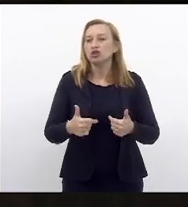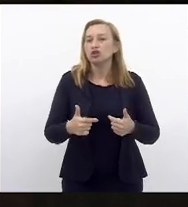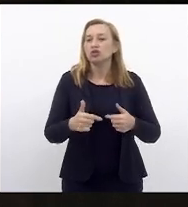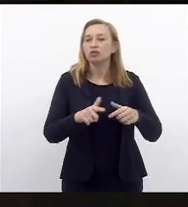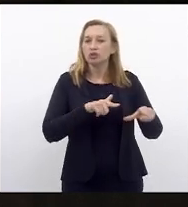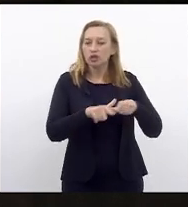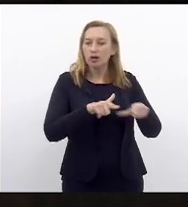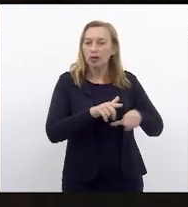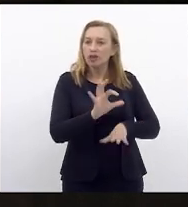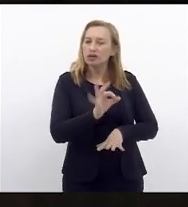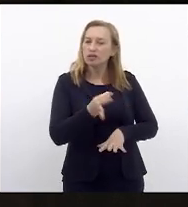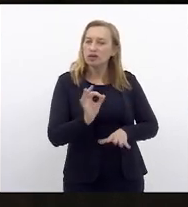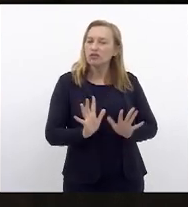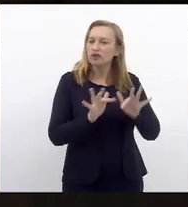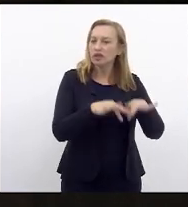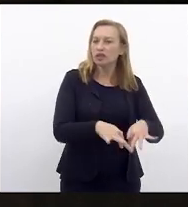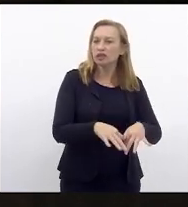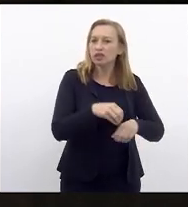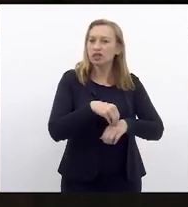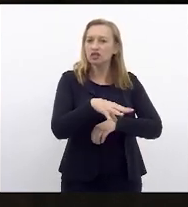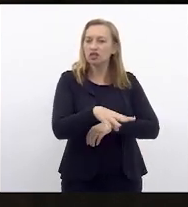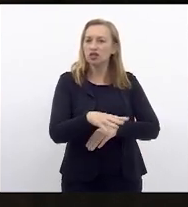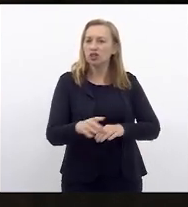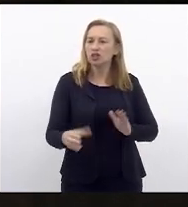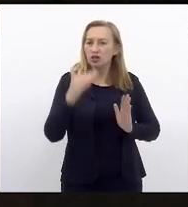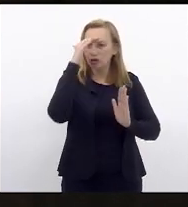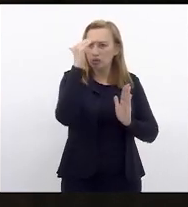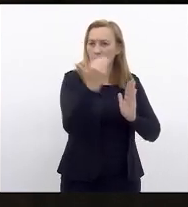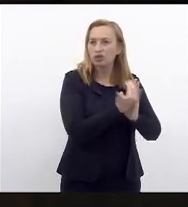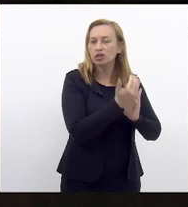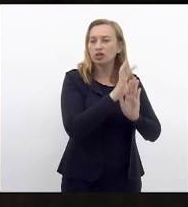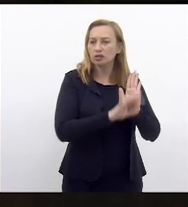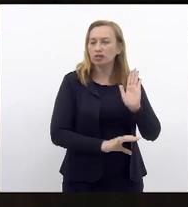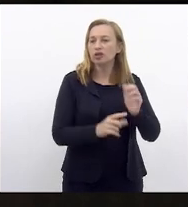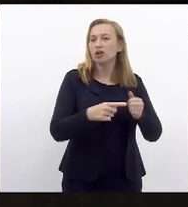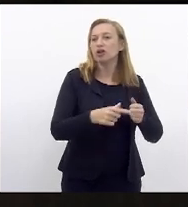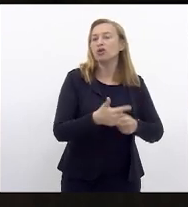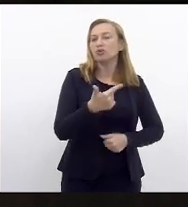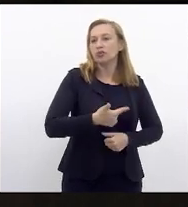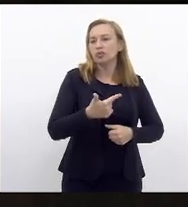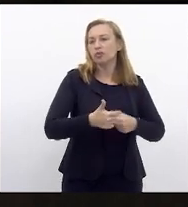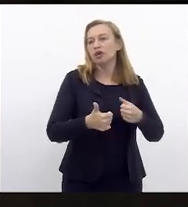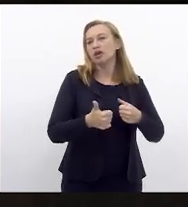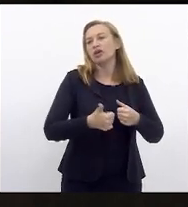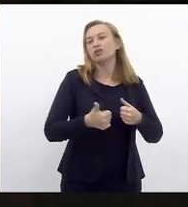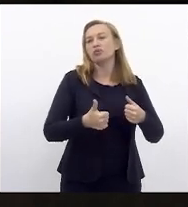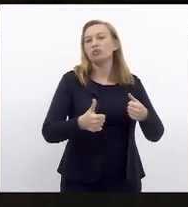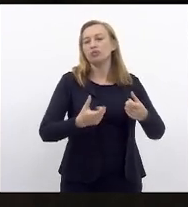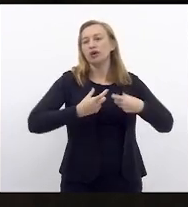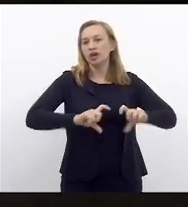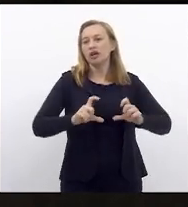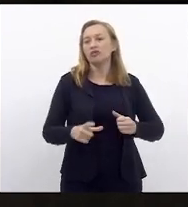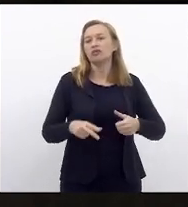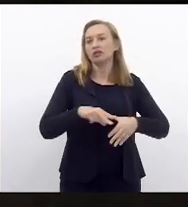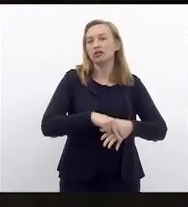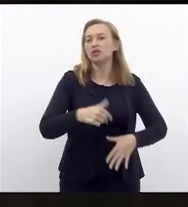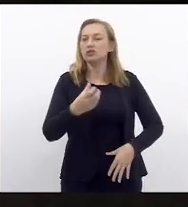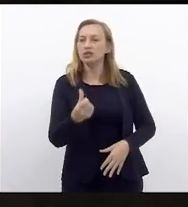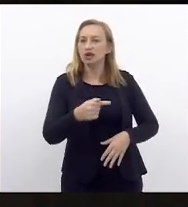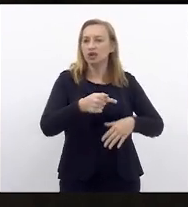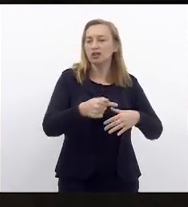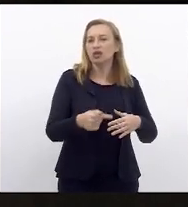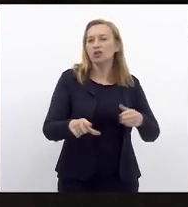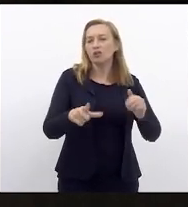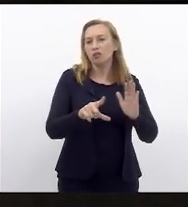pretendido, é possível concluir que o indicado cumpre os requisitos elencados pelo parágrafo 1º do inciso artigo 7º da Lei